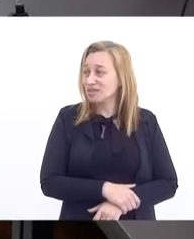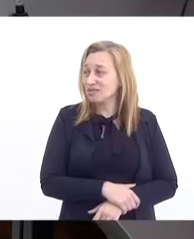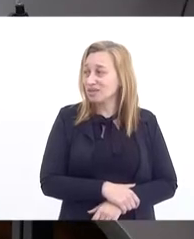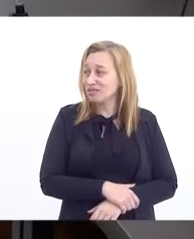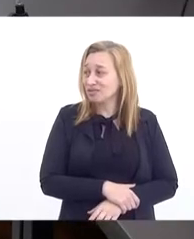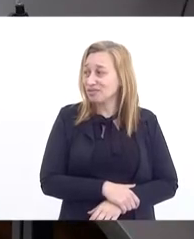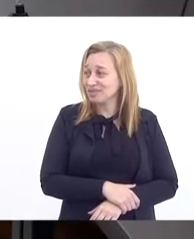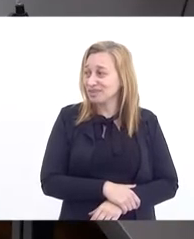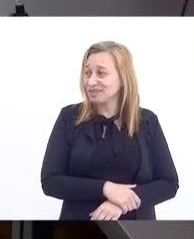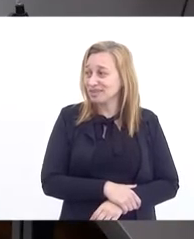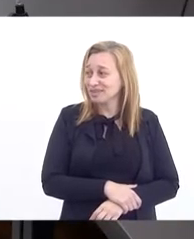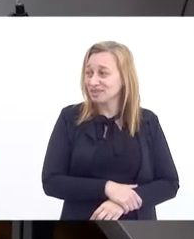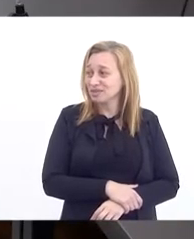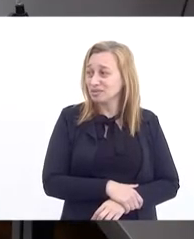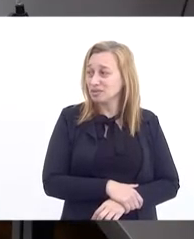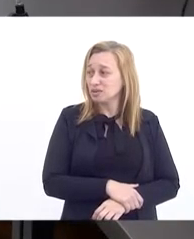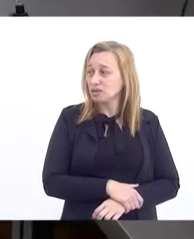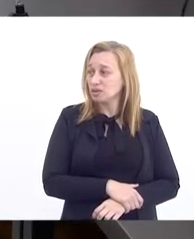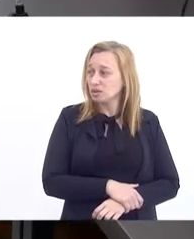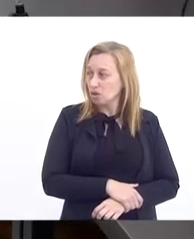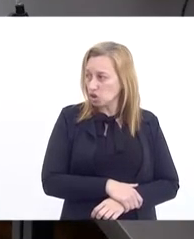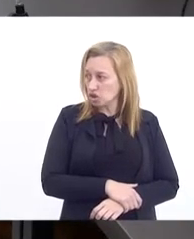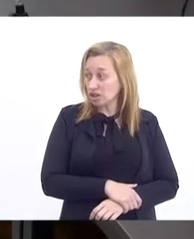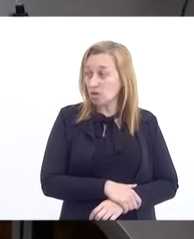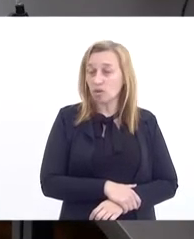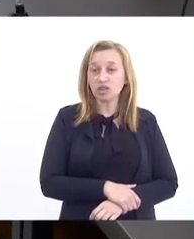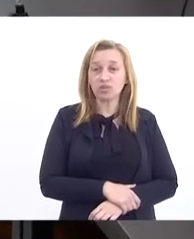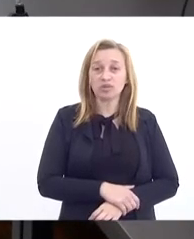votação, aprovado, parecer pela constitucionalidade com emenda.